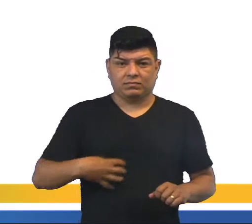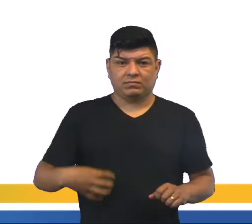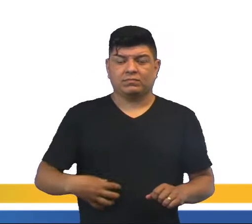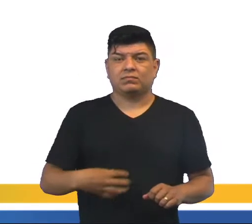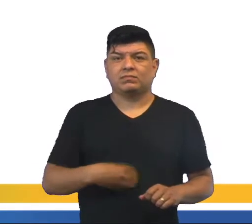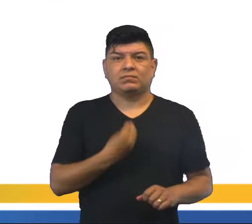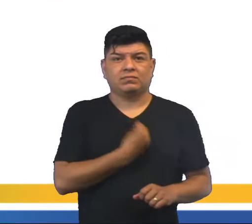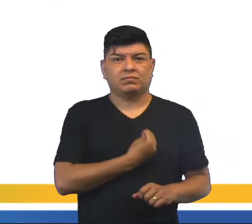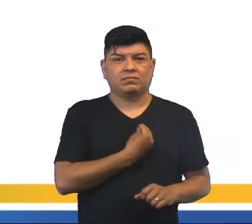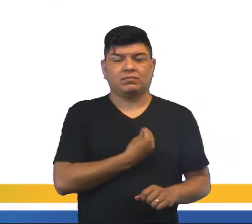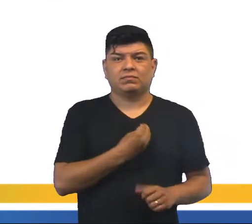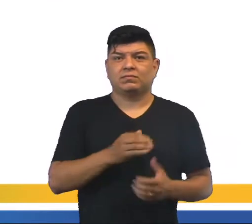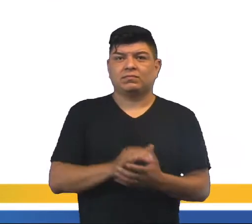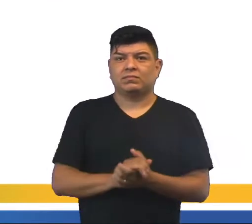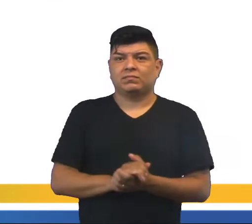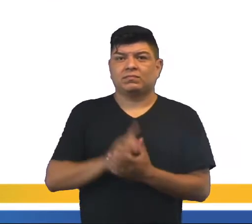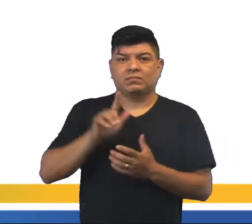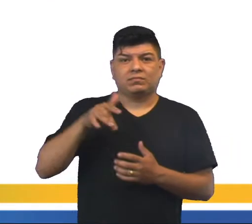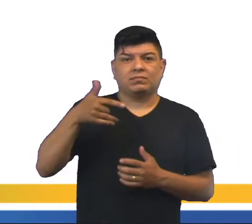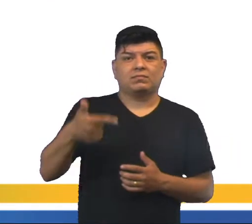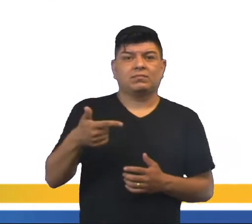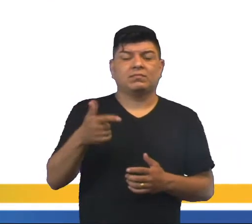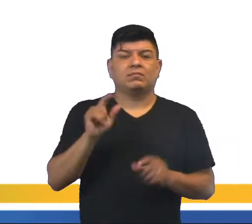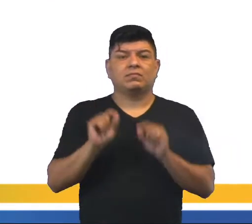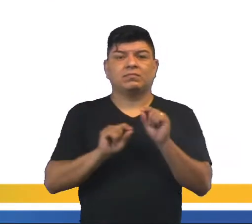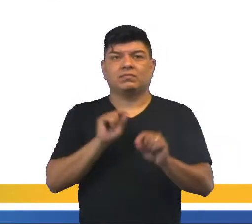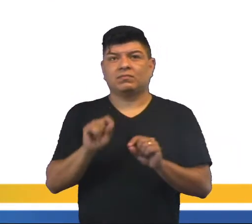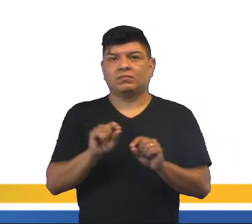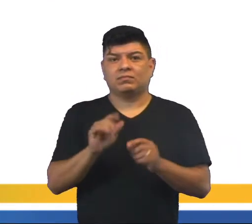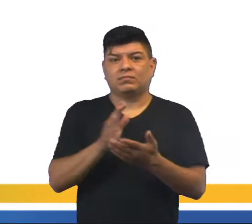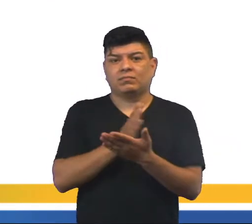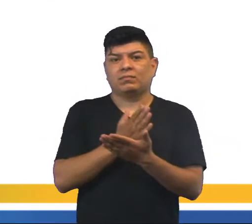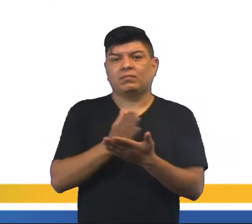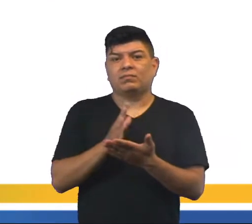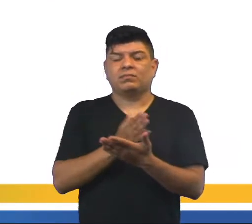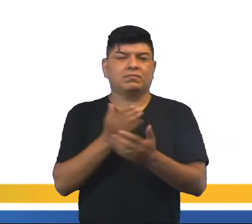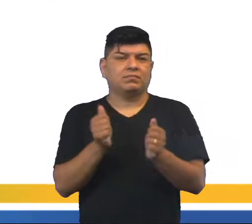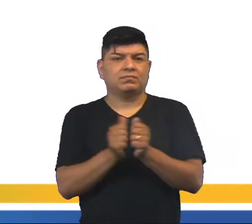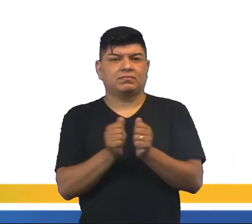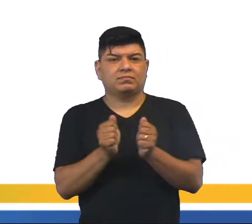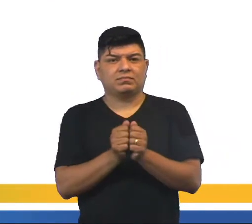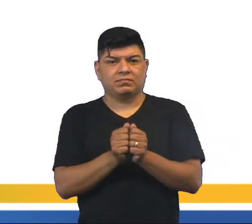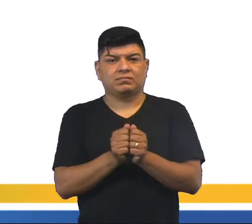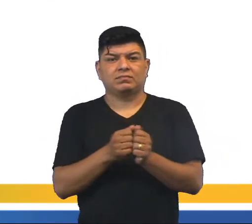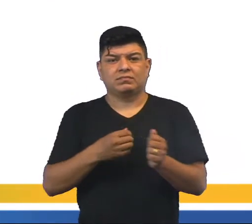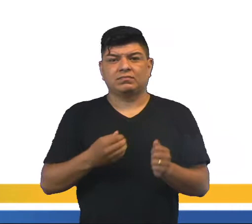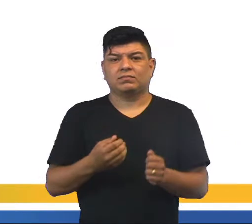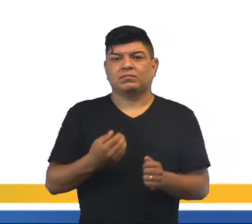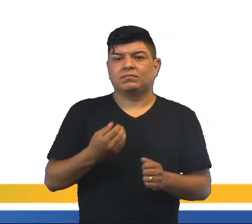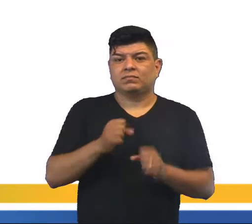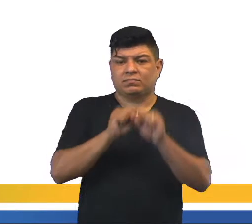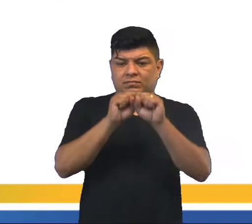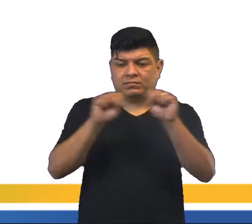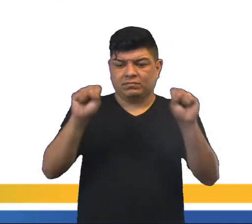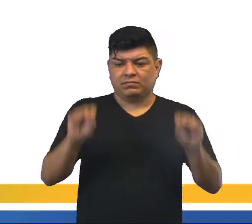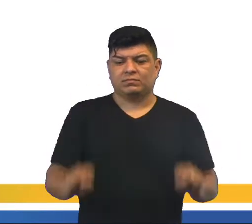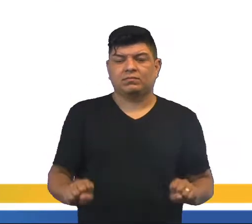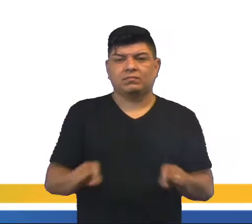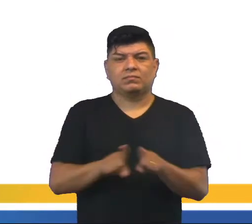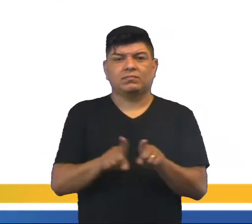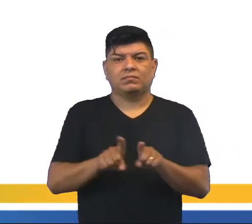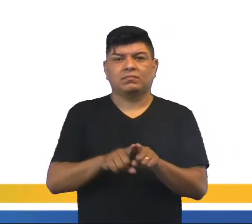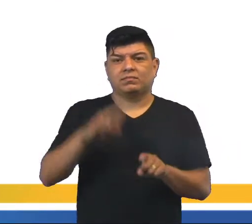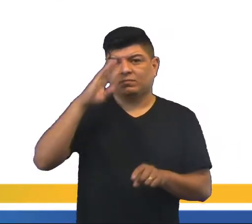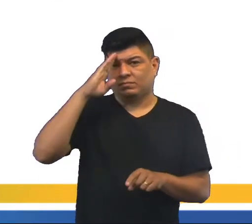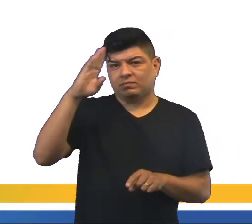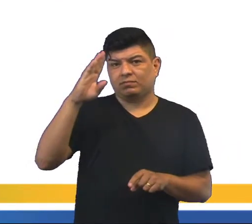sistema digestório e, a seguir, falaremos sobre alguns componentes do sistema digestório, bem como seu papel